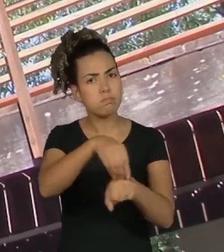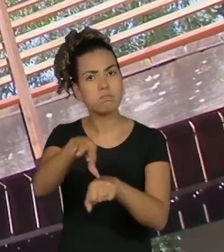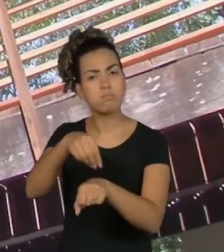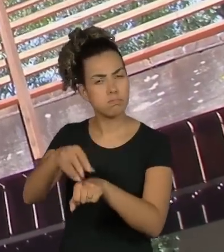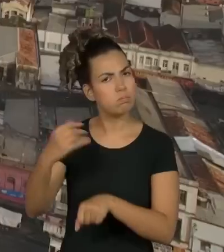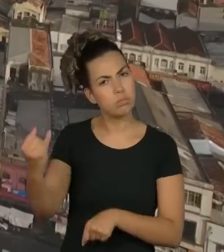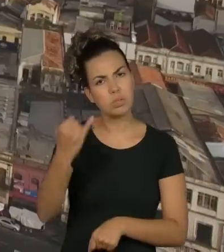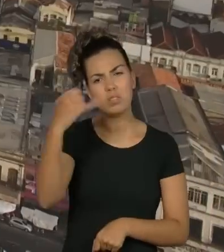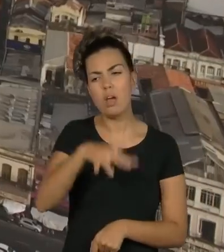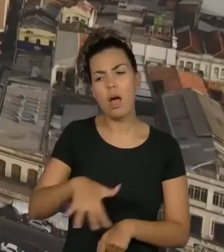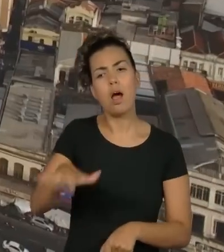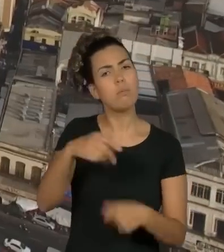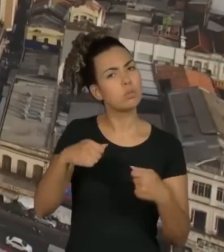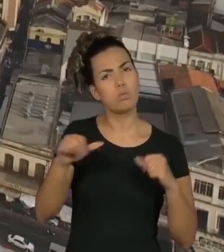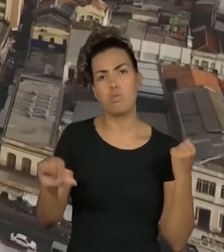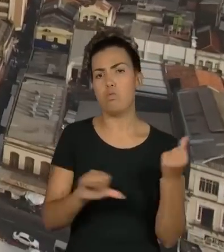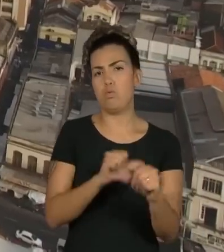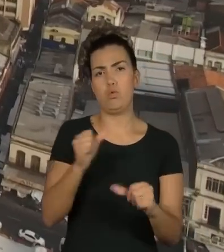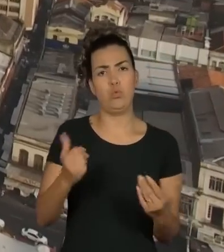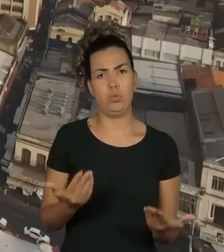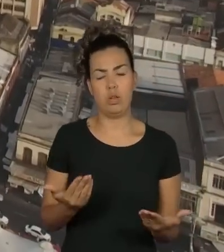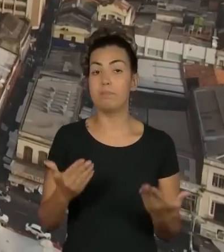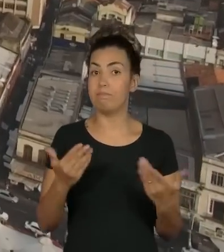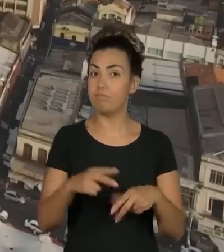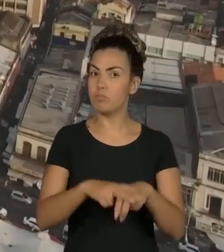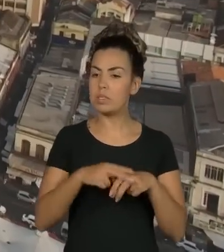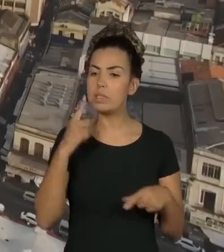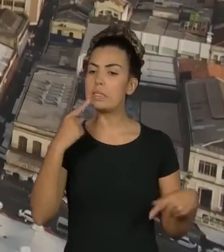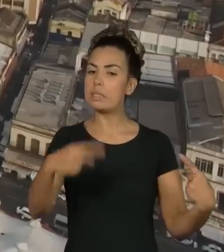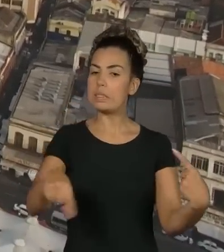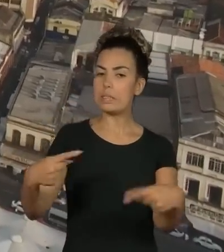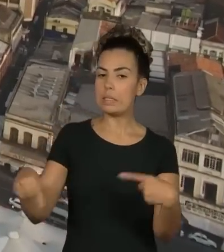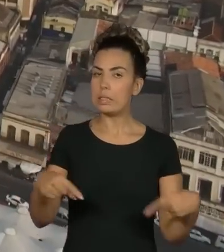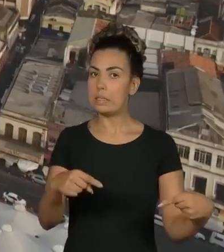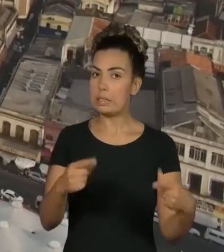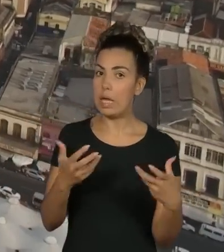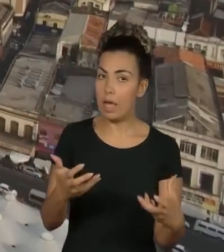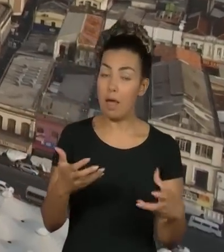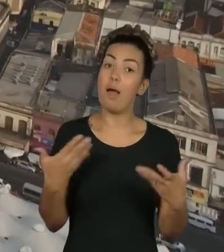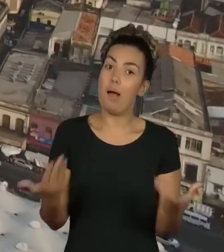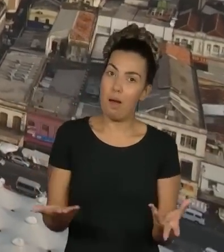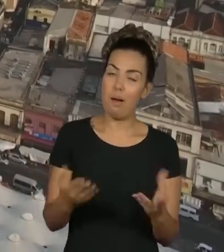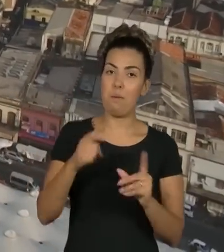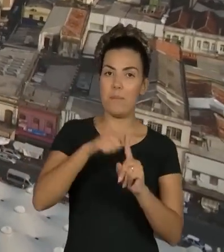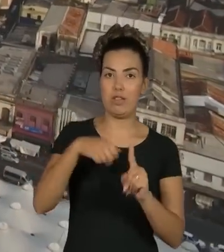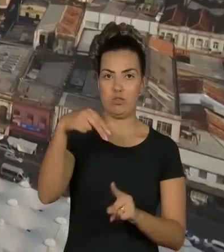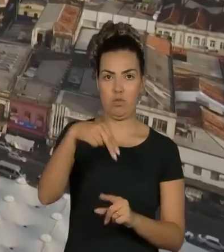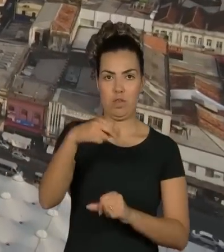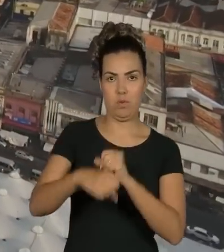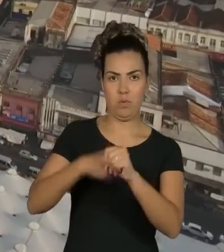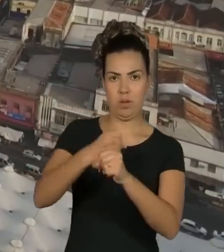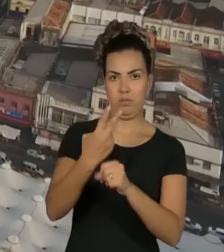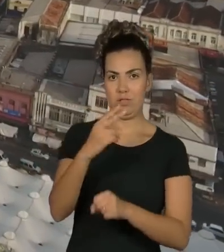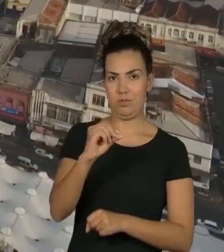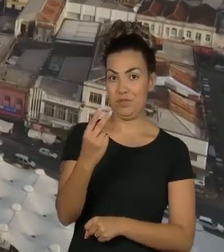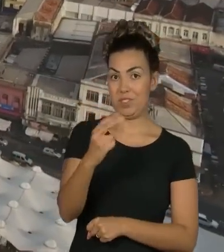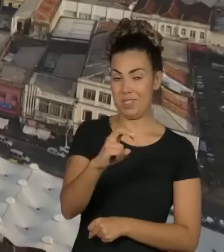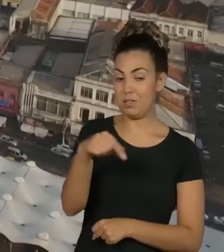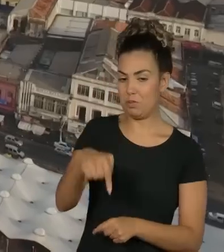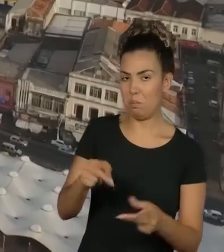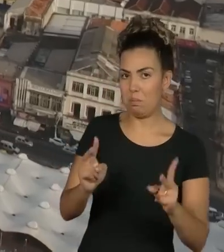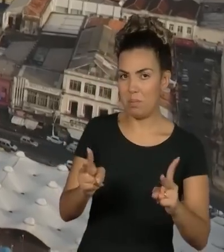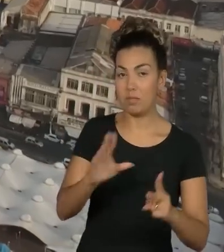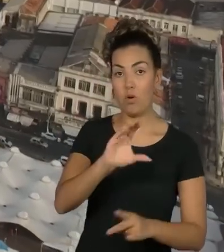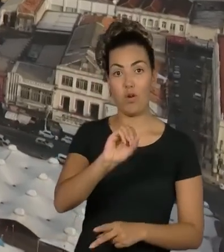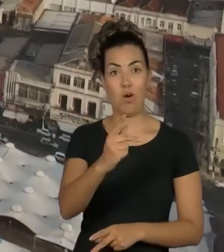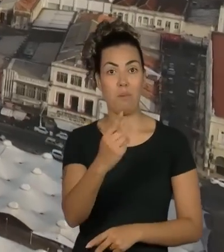setor. Para ampliar o debate, um documento será apresentado em novembro de 2025 na COP30, a